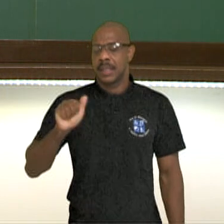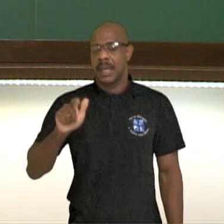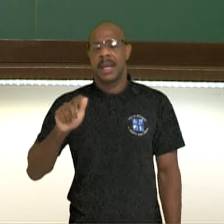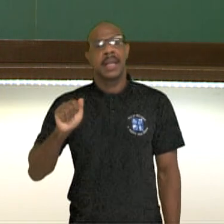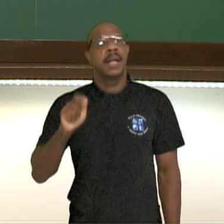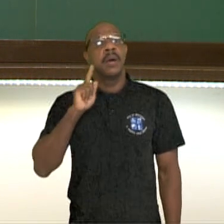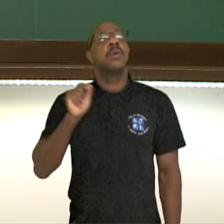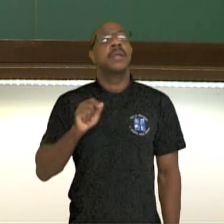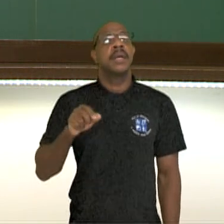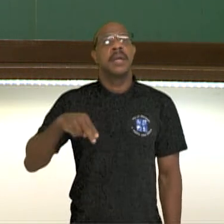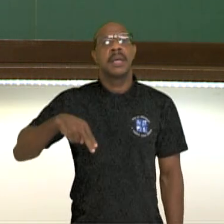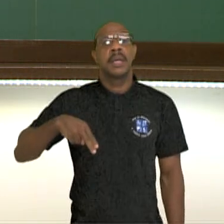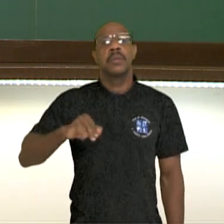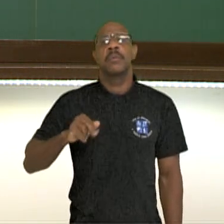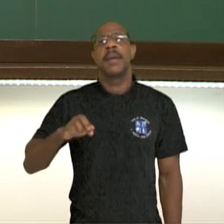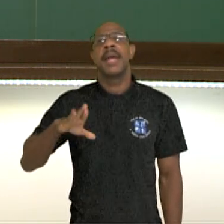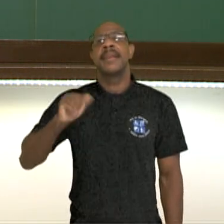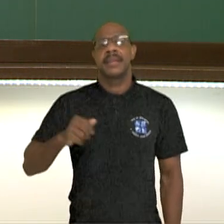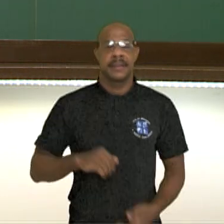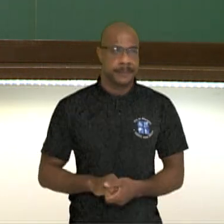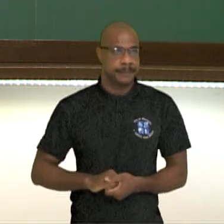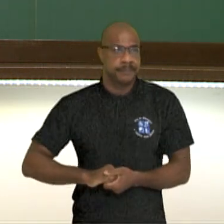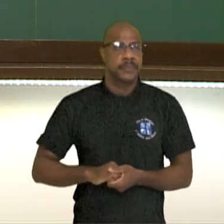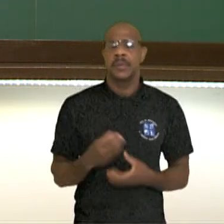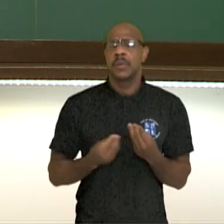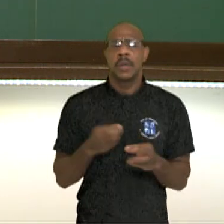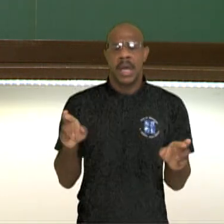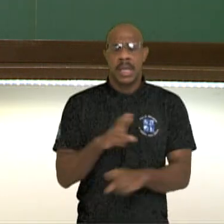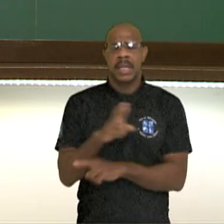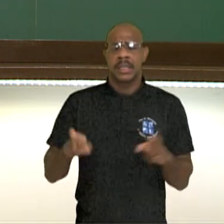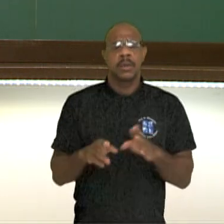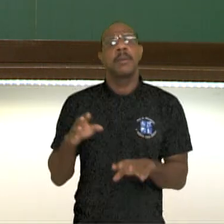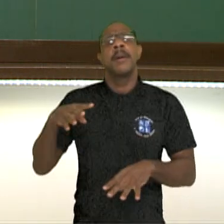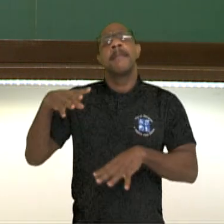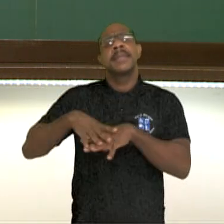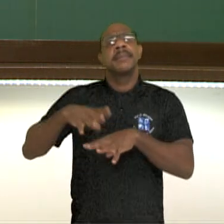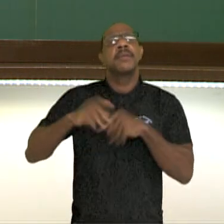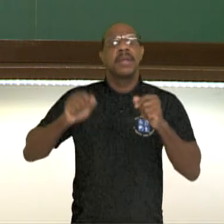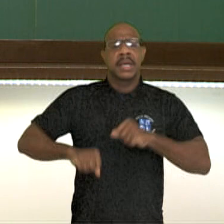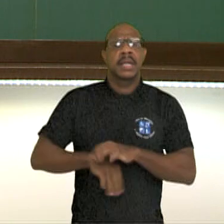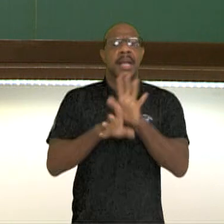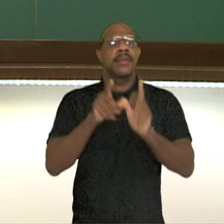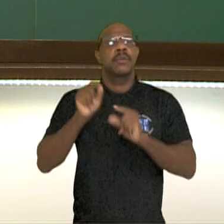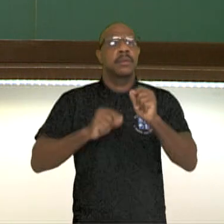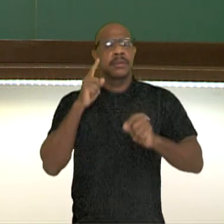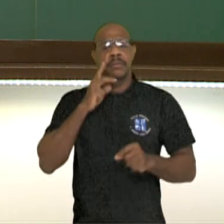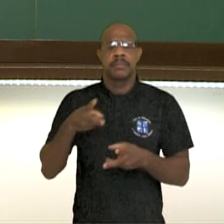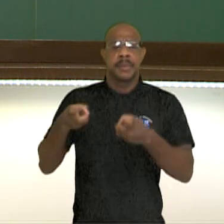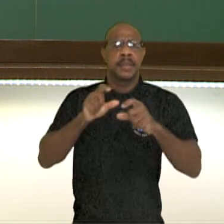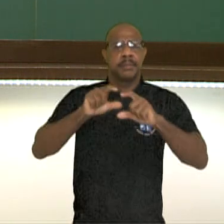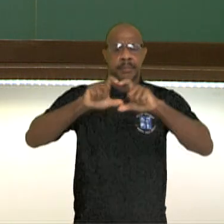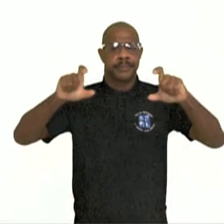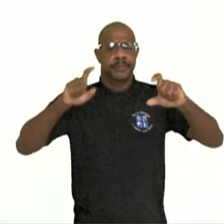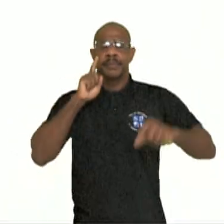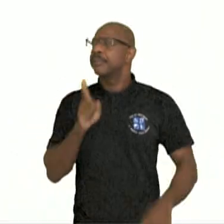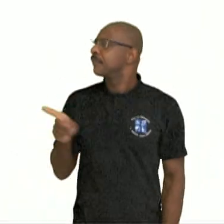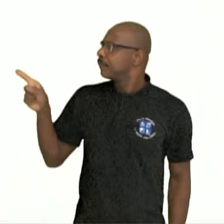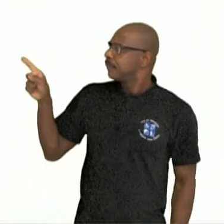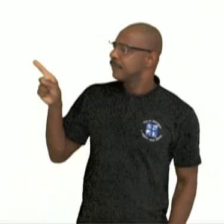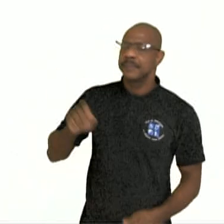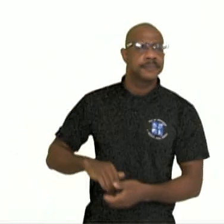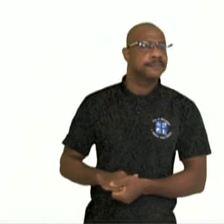existe na realidade. E esta relação matemática fica mais clara quando a gente olha, por exemplo, o que está aparecendo aqui na tela,